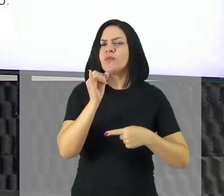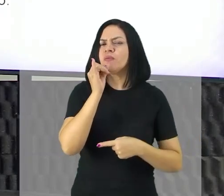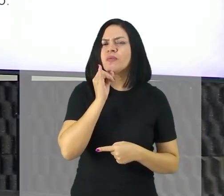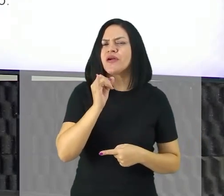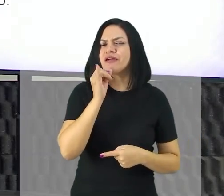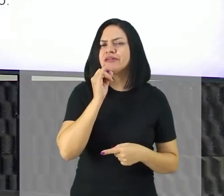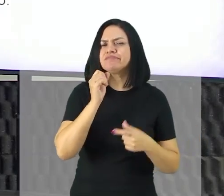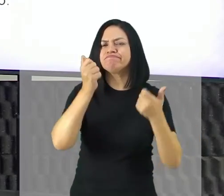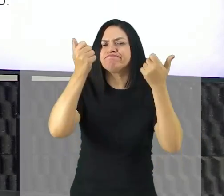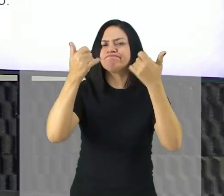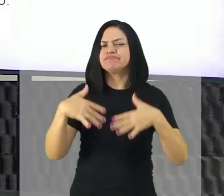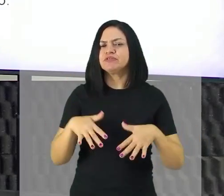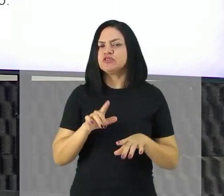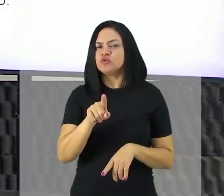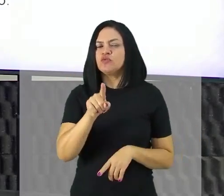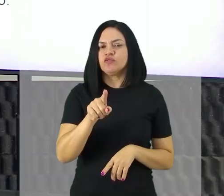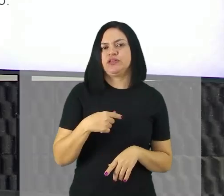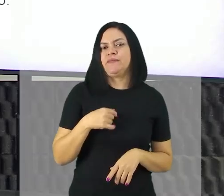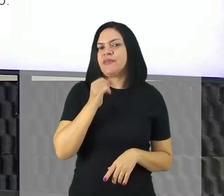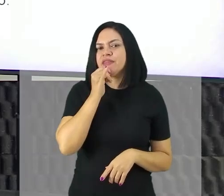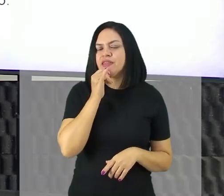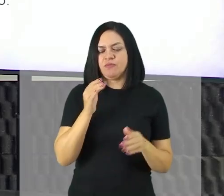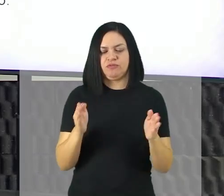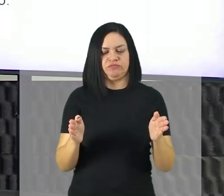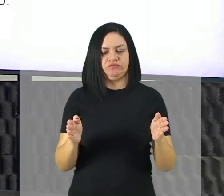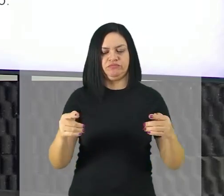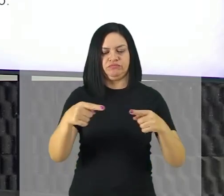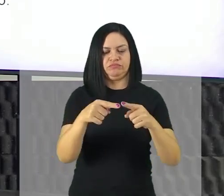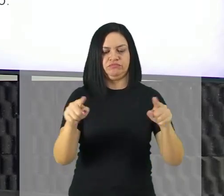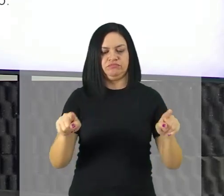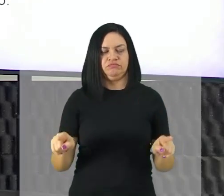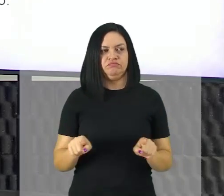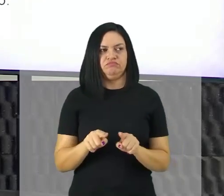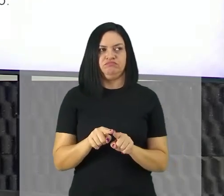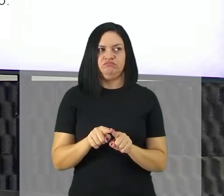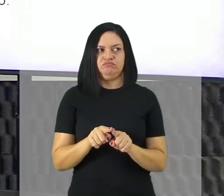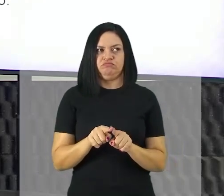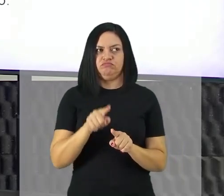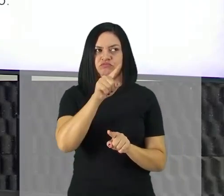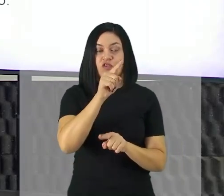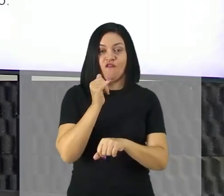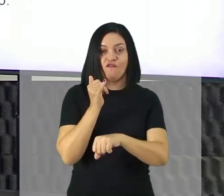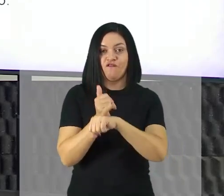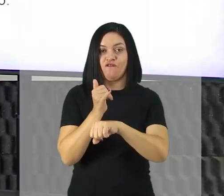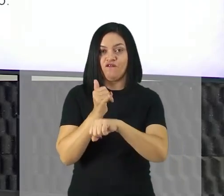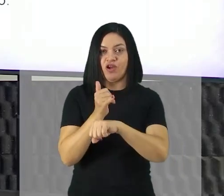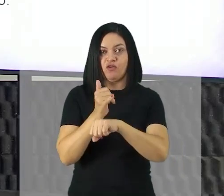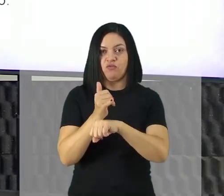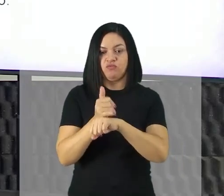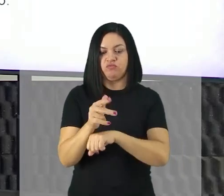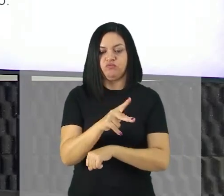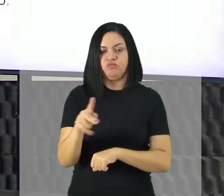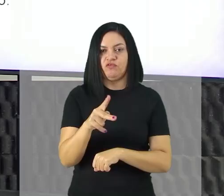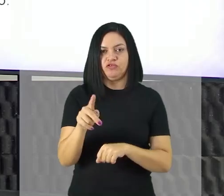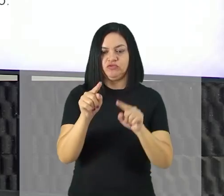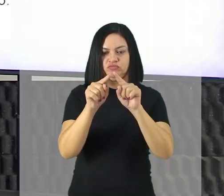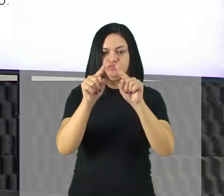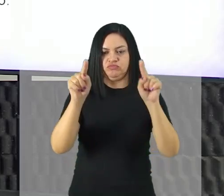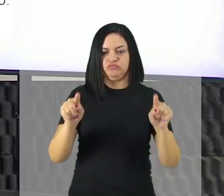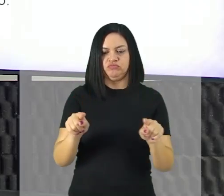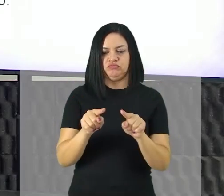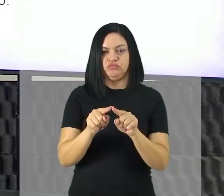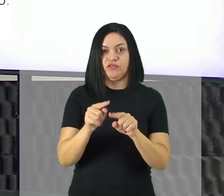condução, é você aquecer uma barra de ferro. Quando você aquece uma barra de ferro por uma chama aqui, ó,